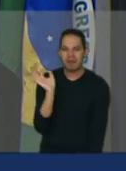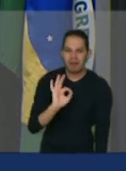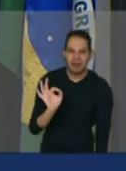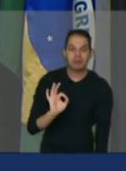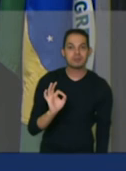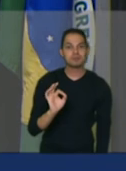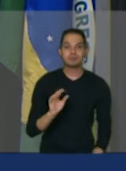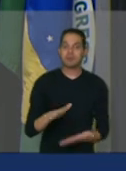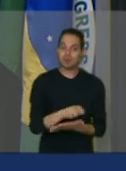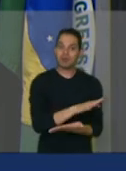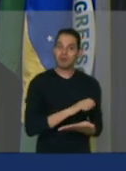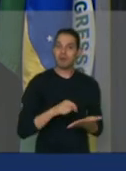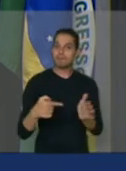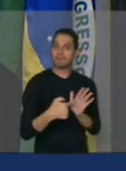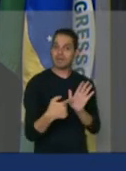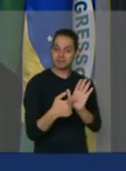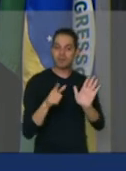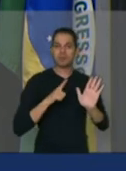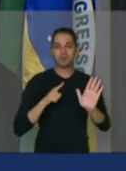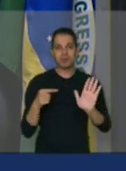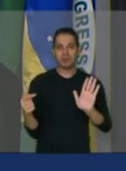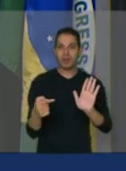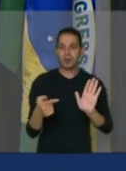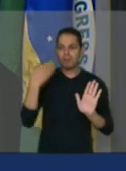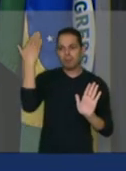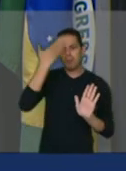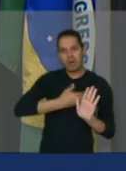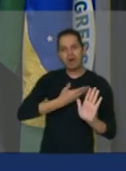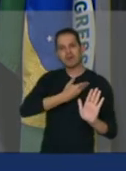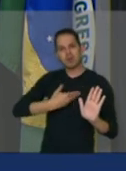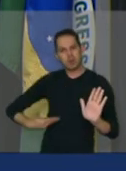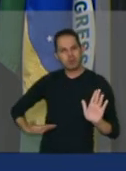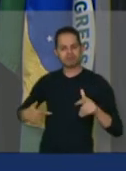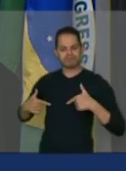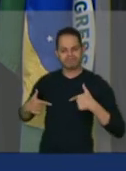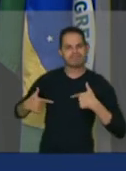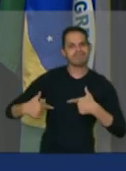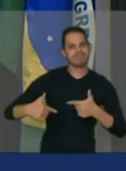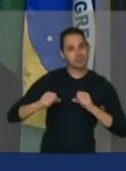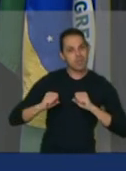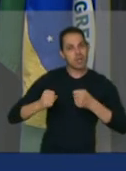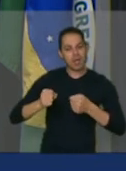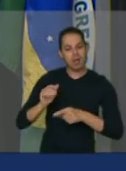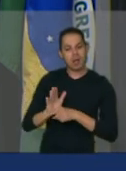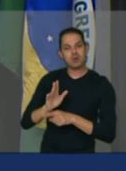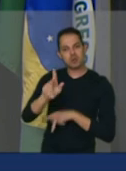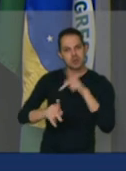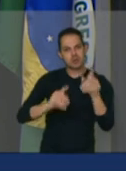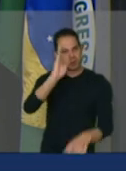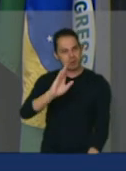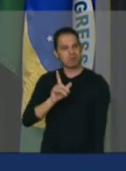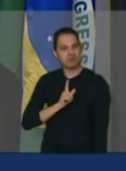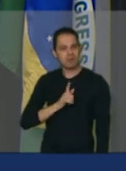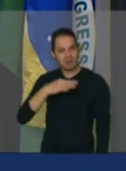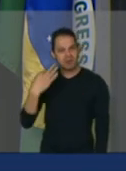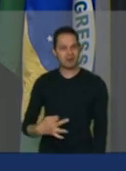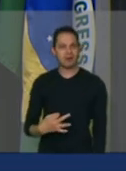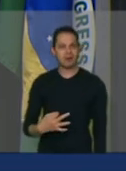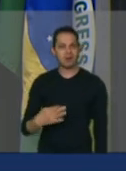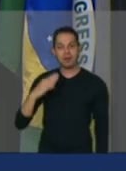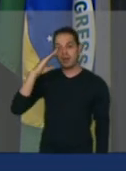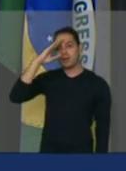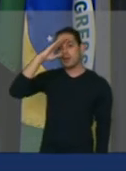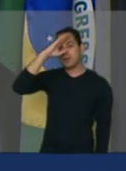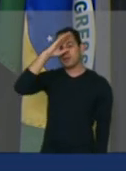dados para demonstrar que o governo tem feito muito pela população brasileira. O governo Bolsonaro fez com que o Brasil